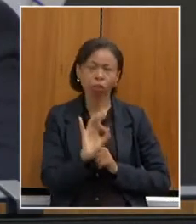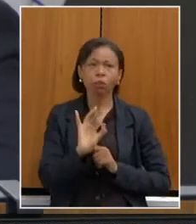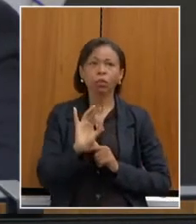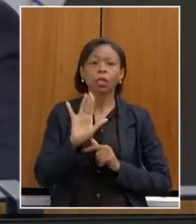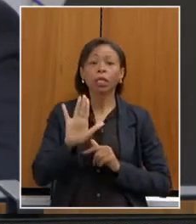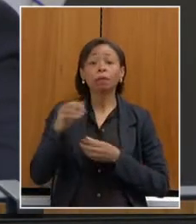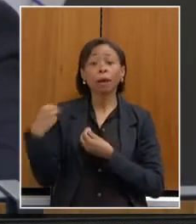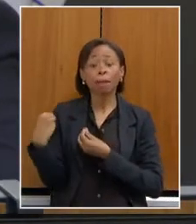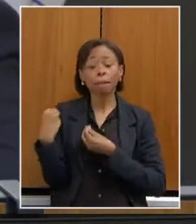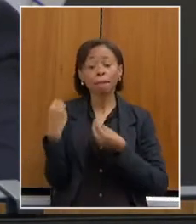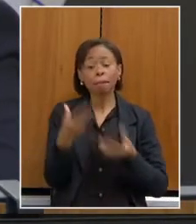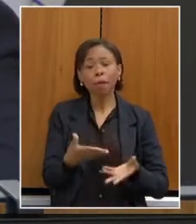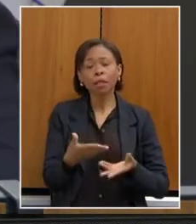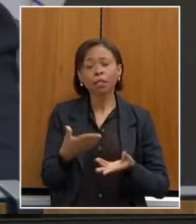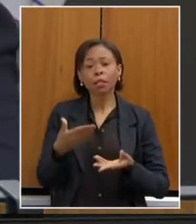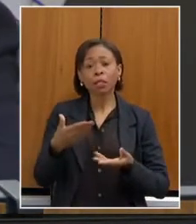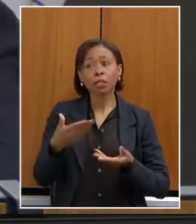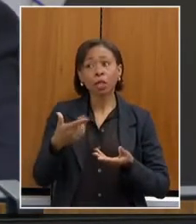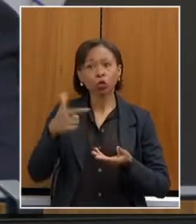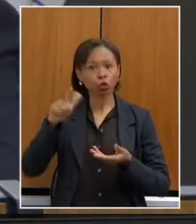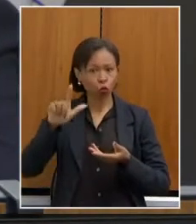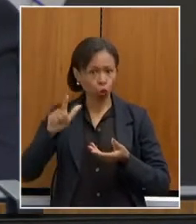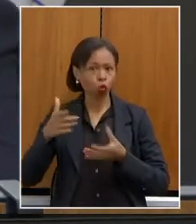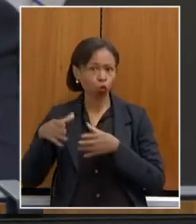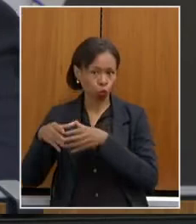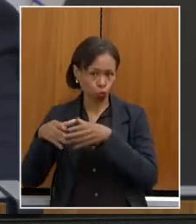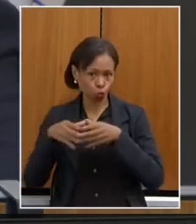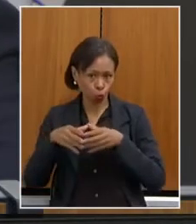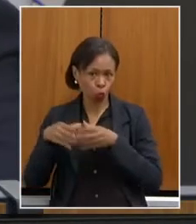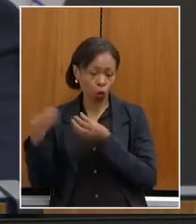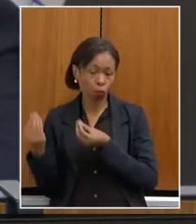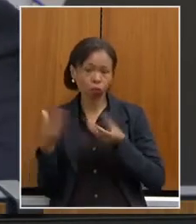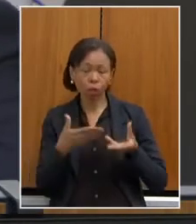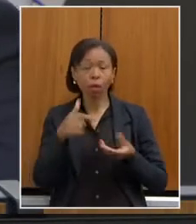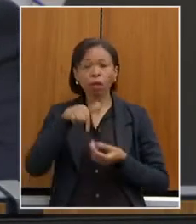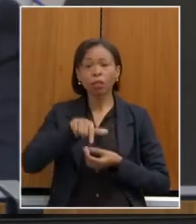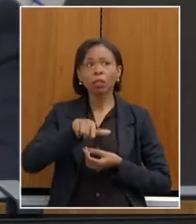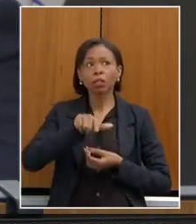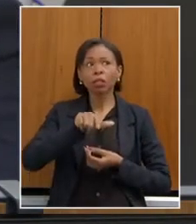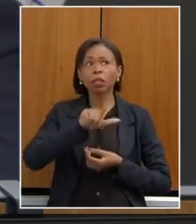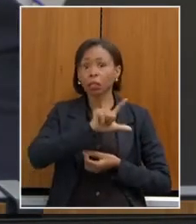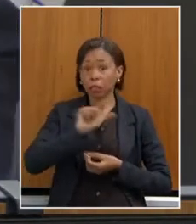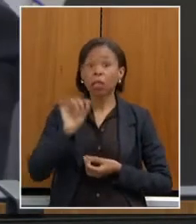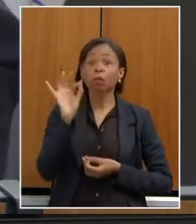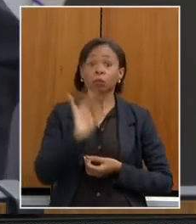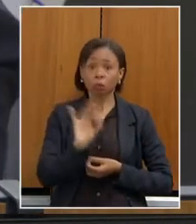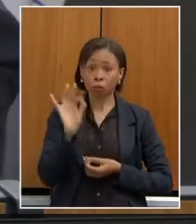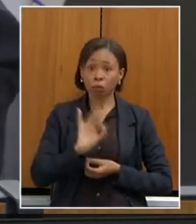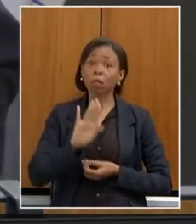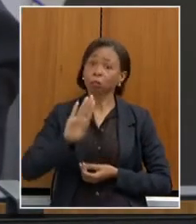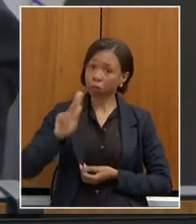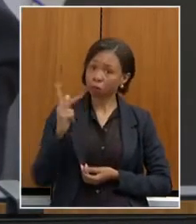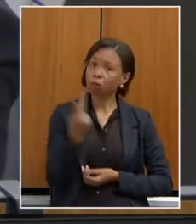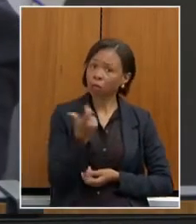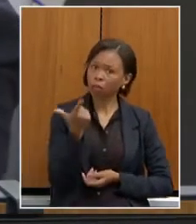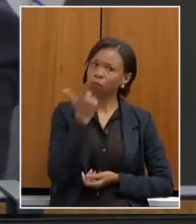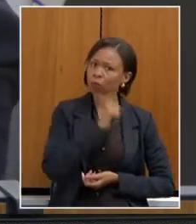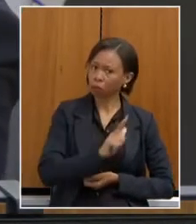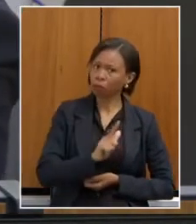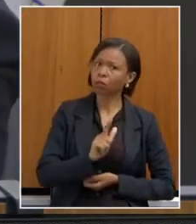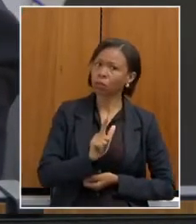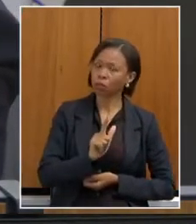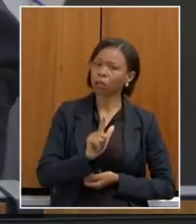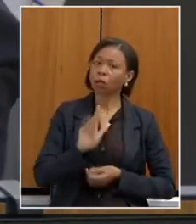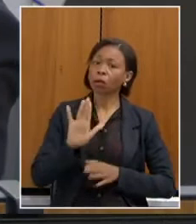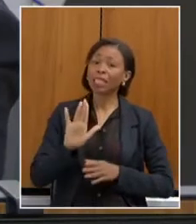das próximas remessas, Belo Horizonte atingiu 100%, ou seja, toda vez que vinha vacina por parte